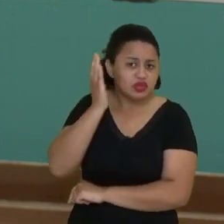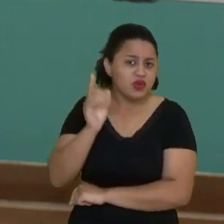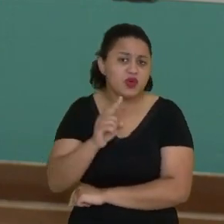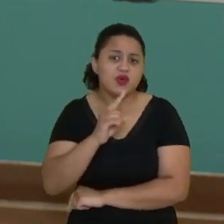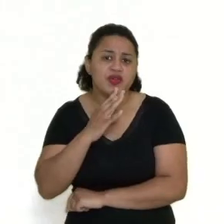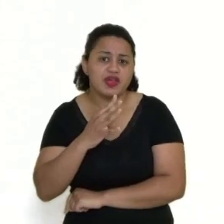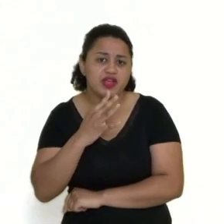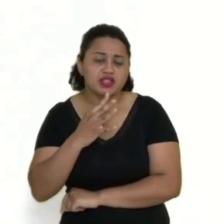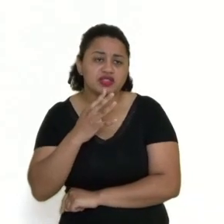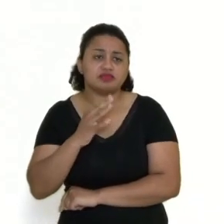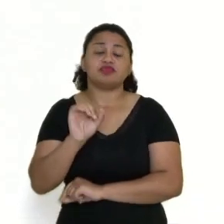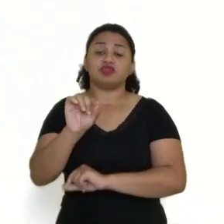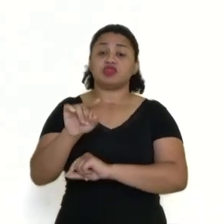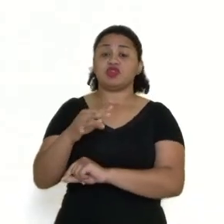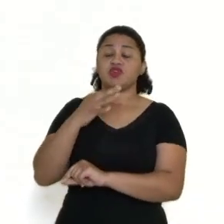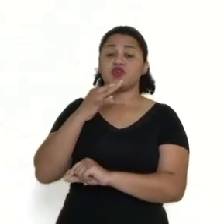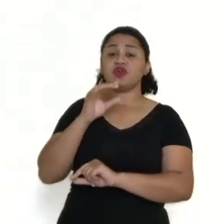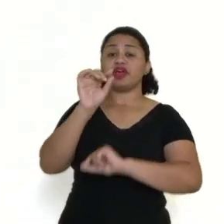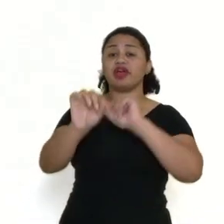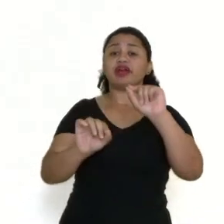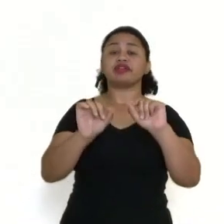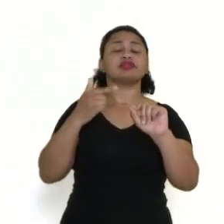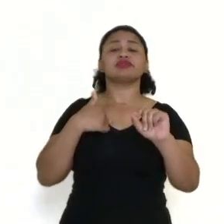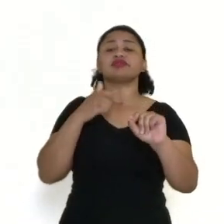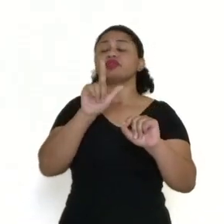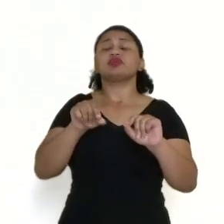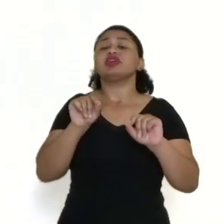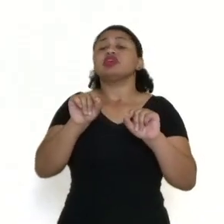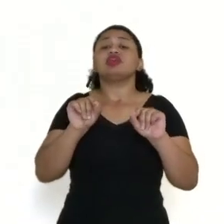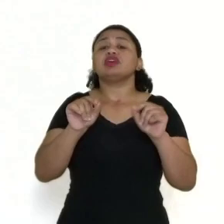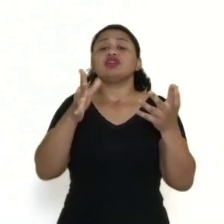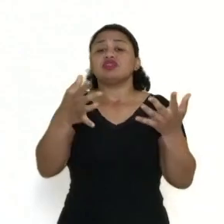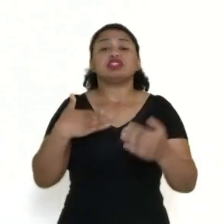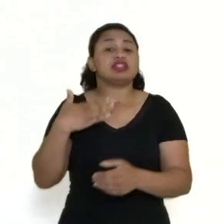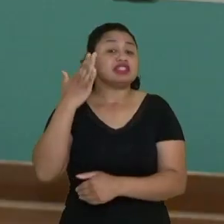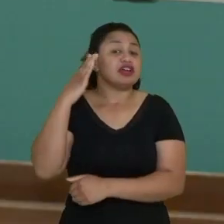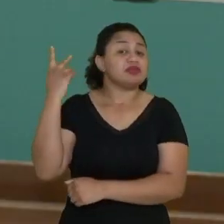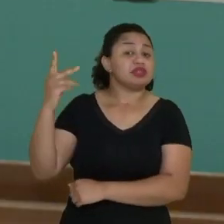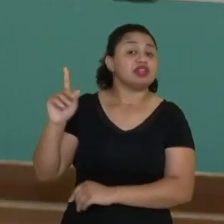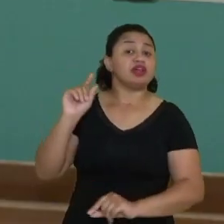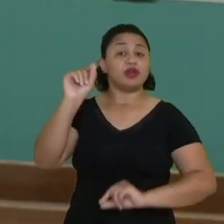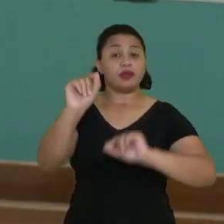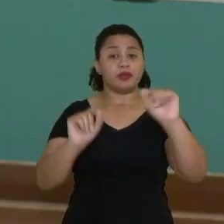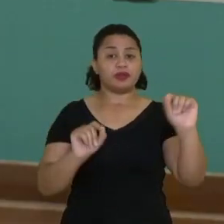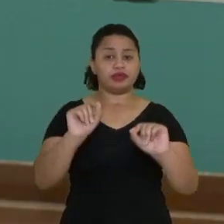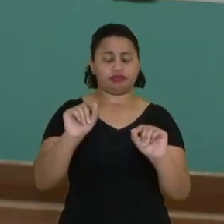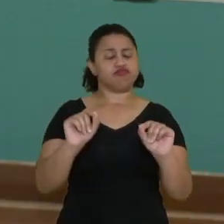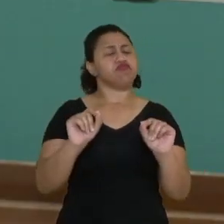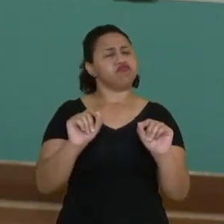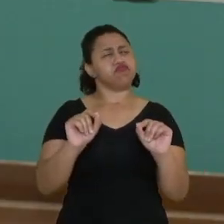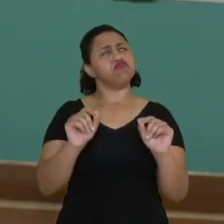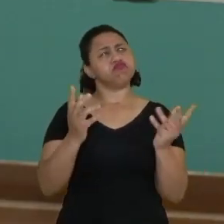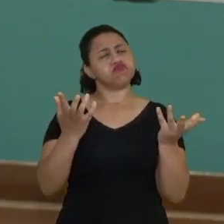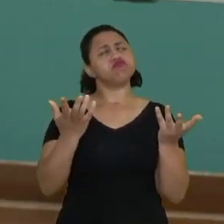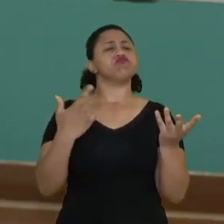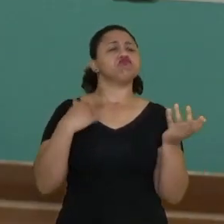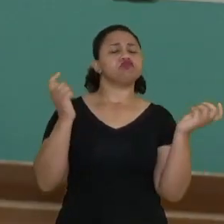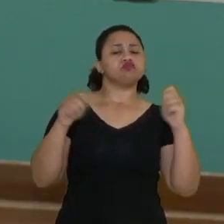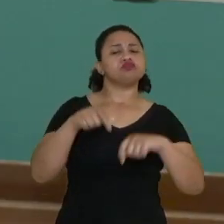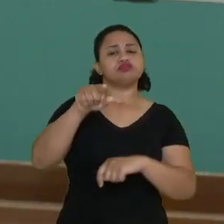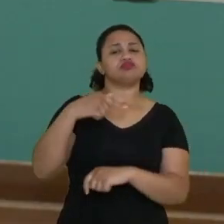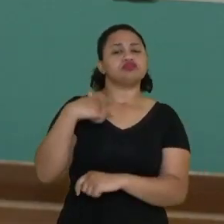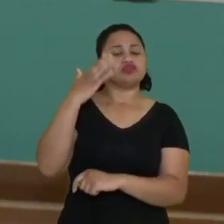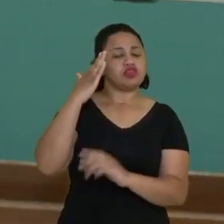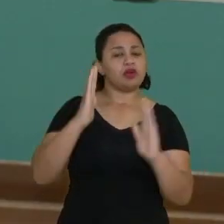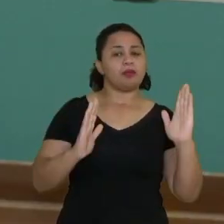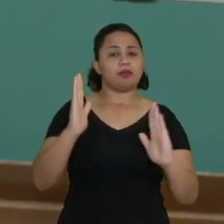Gogh? Você conhece a respeito desse artista? O que você conhece a respeito dele? Né? Provavelmente você sabe de uma etapa